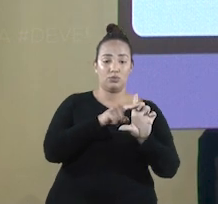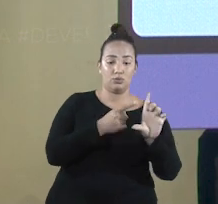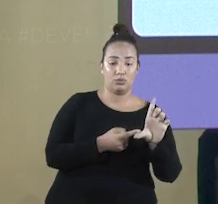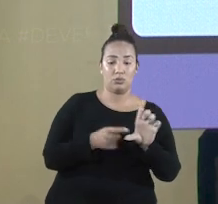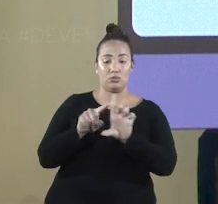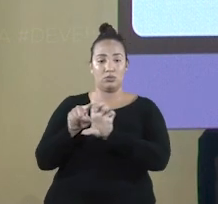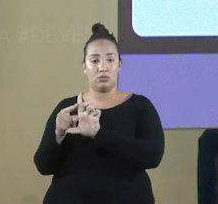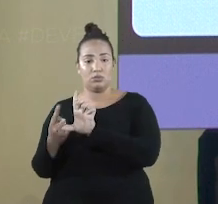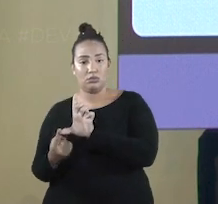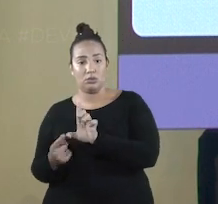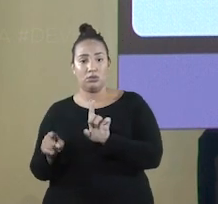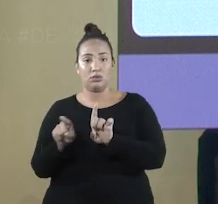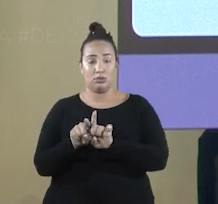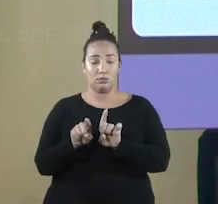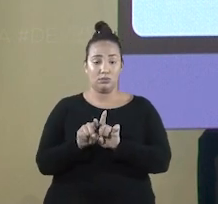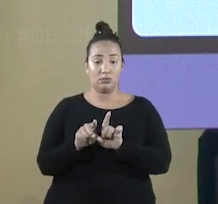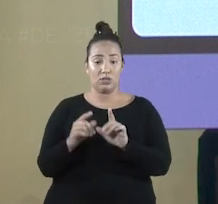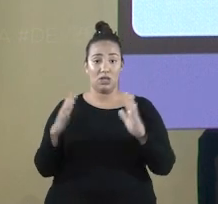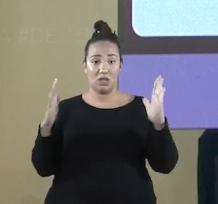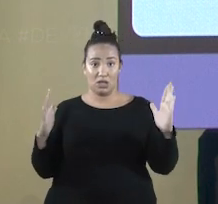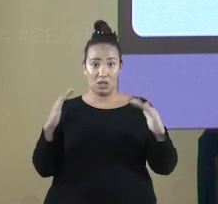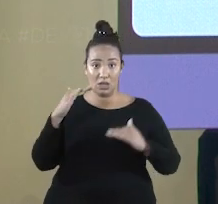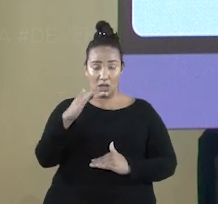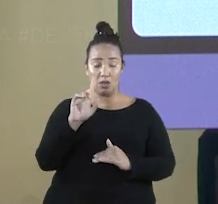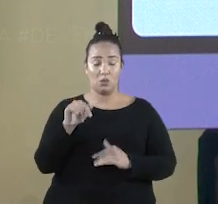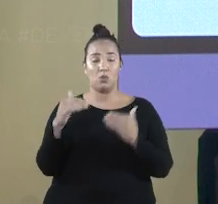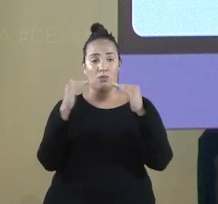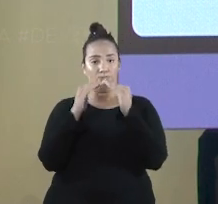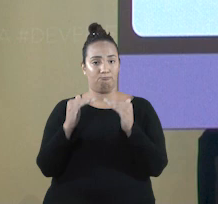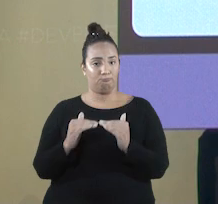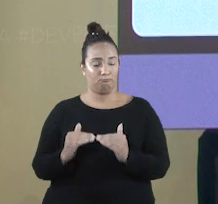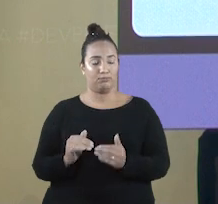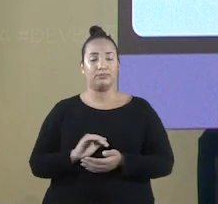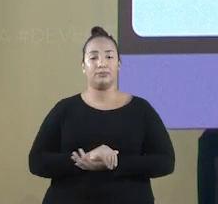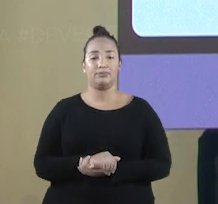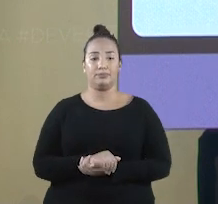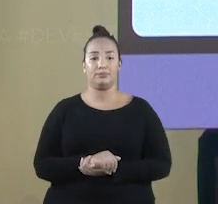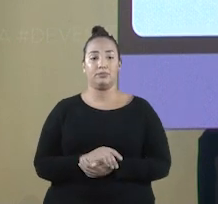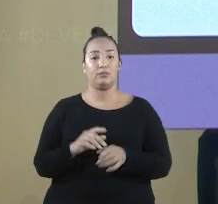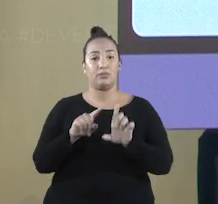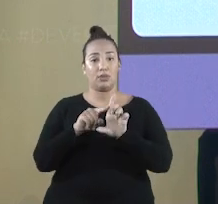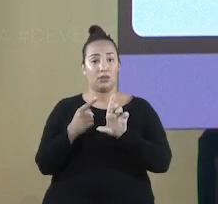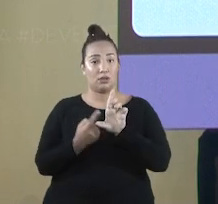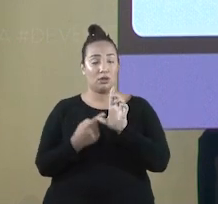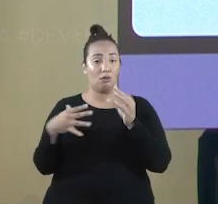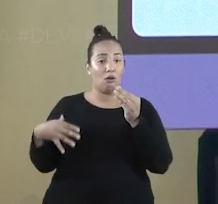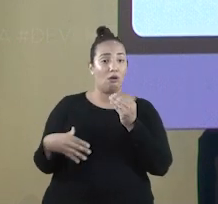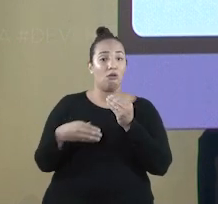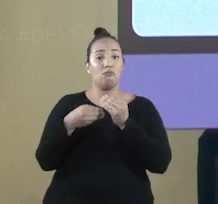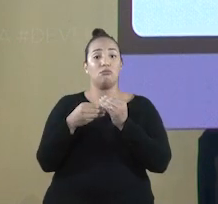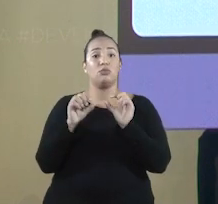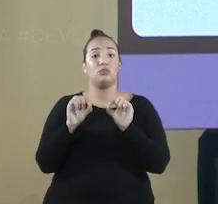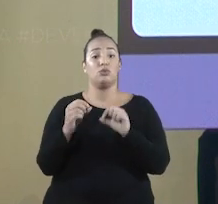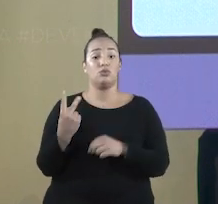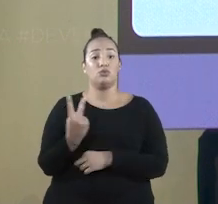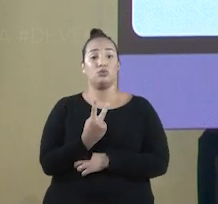caso ângulo-ângulo e seus lados são proporcionais. Ângulos complementares